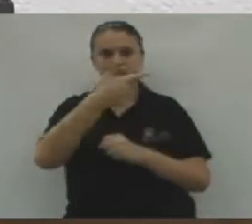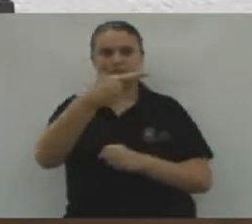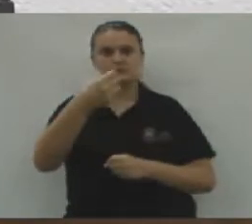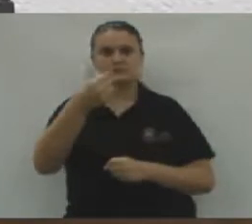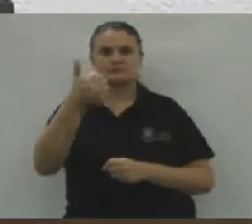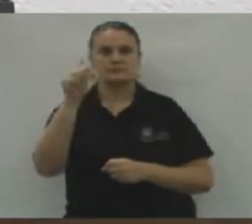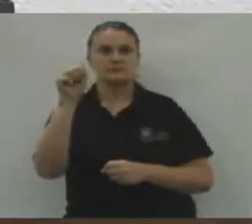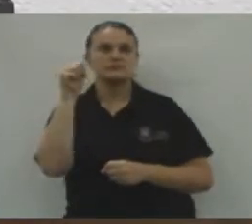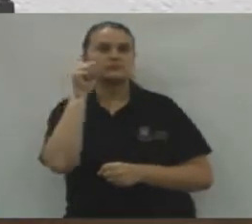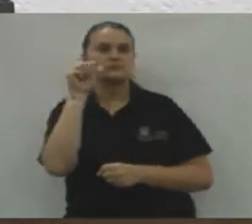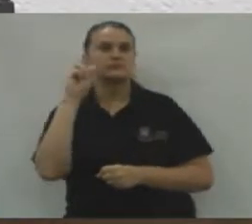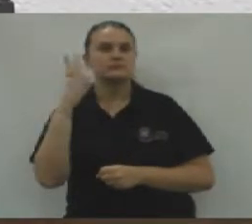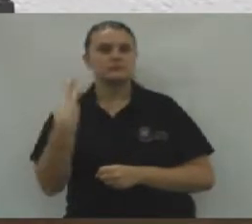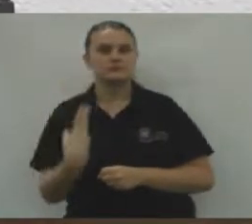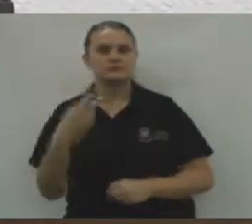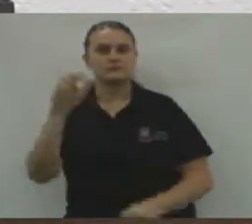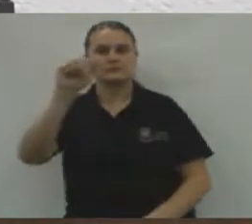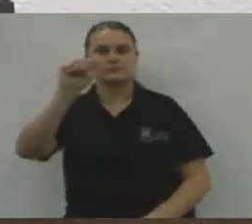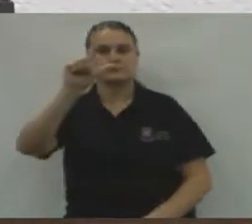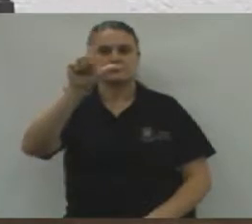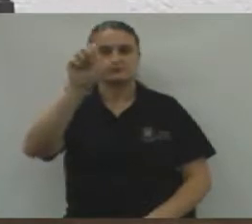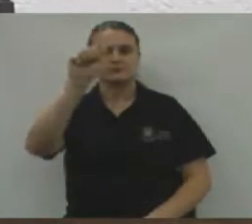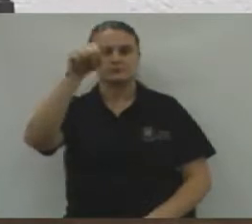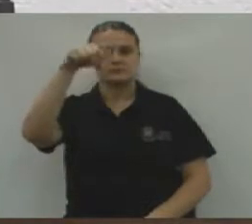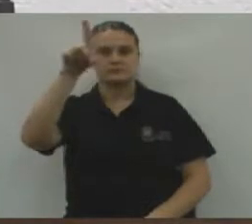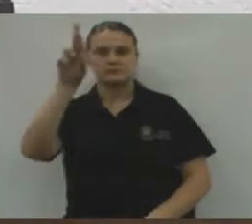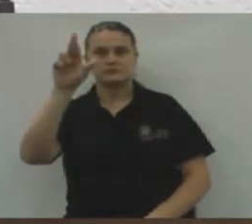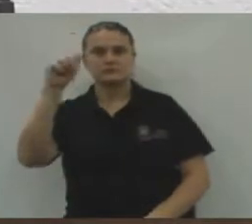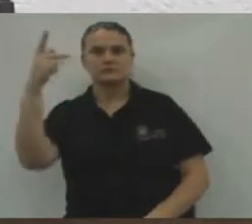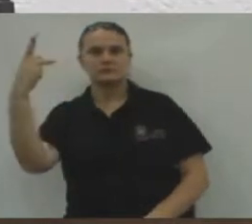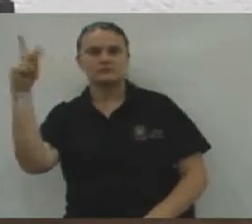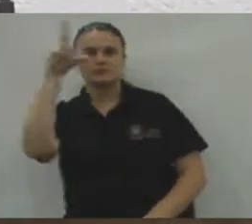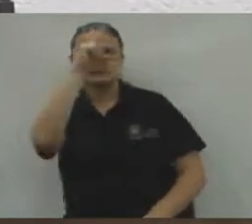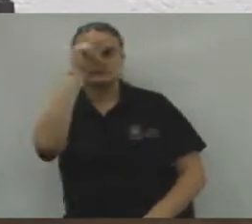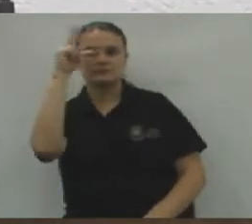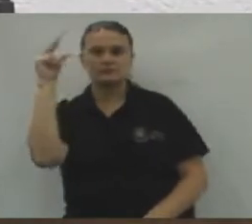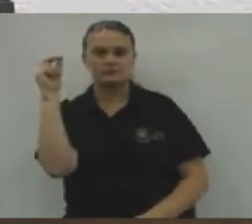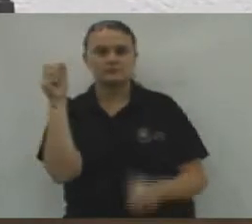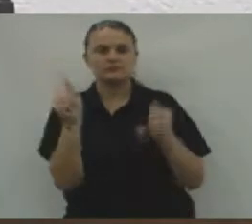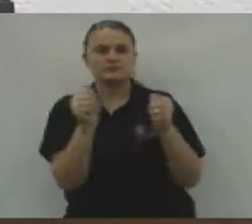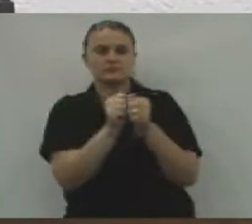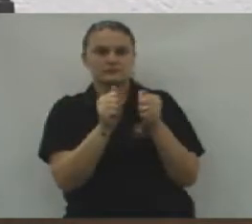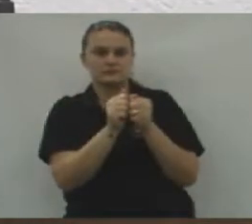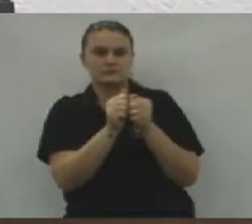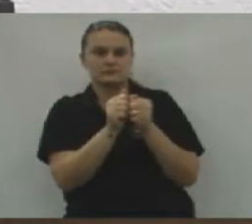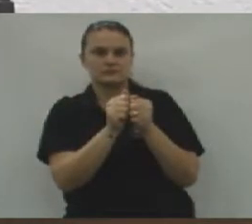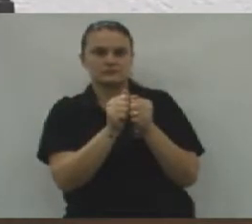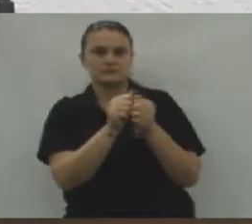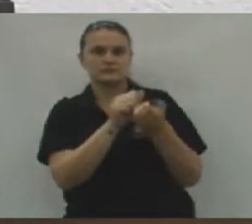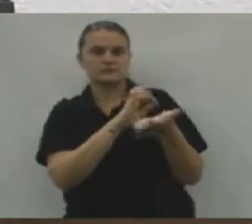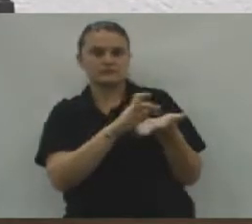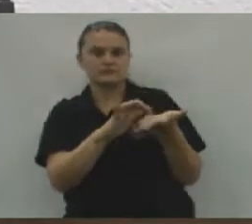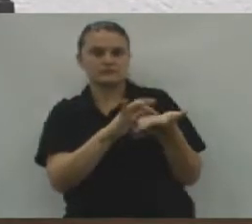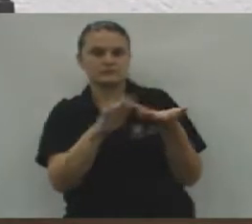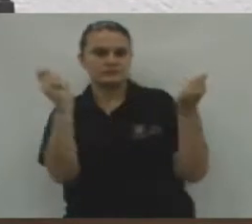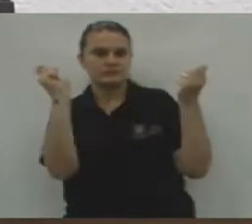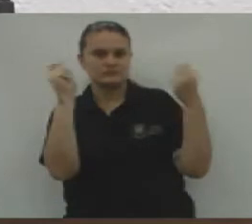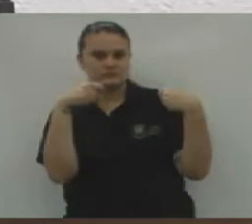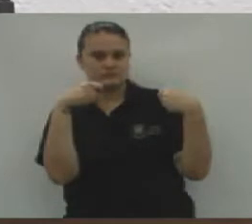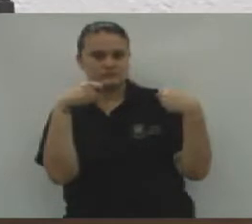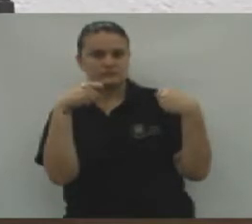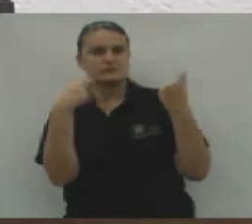198/2017, da vereadora Alandra Roveda Grando, ao senhor prefeito municipal, para que, juntamente com a secretaria